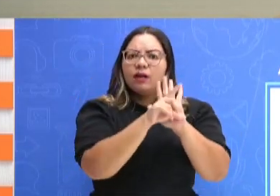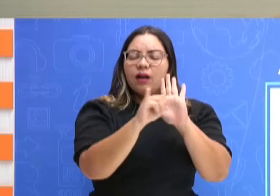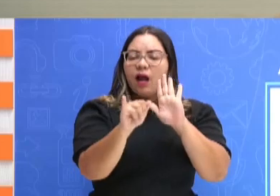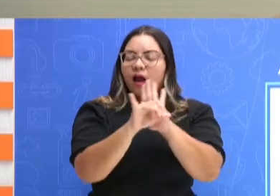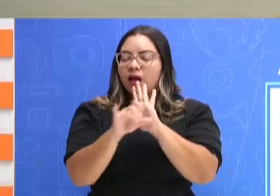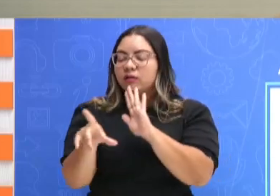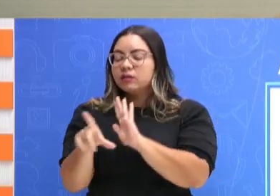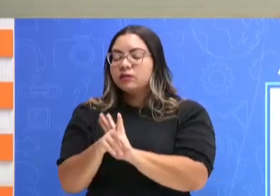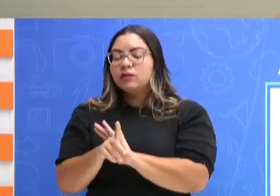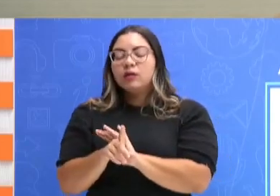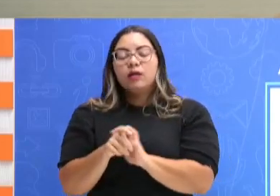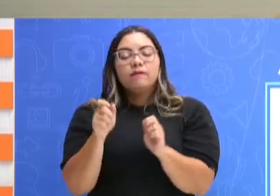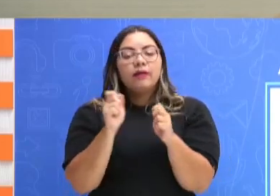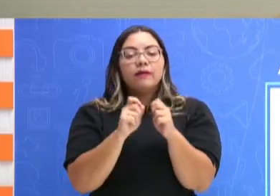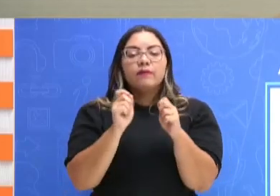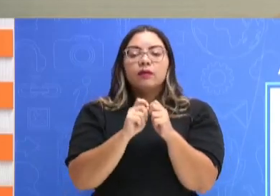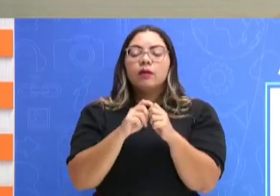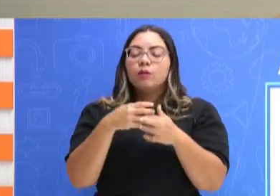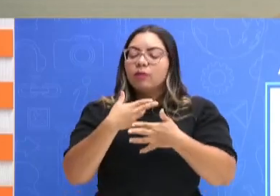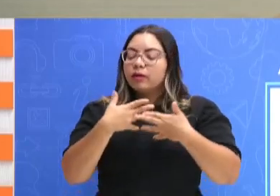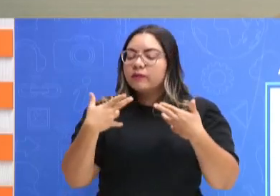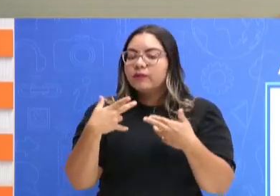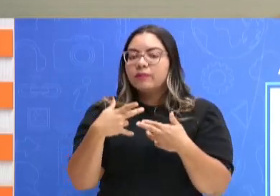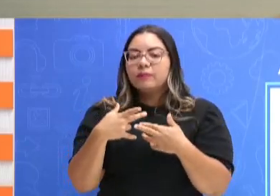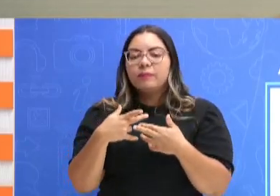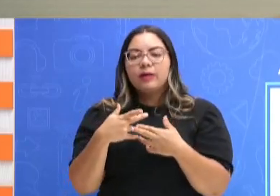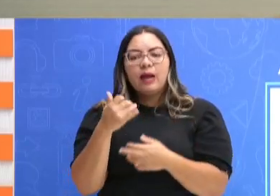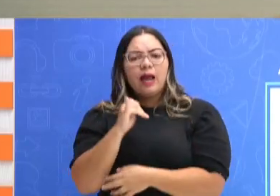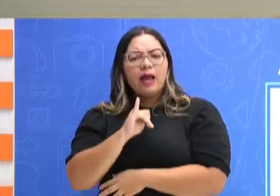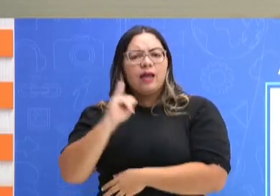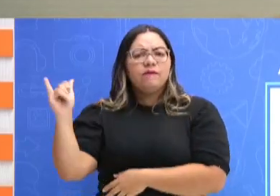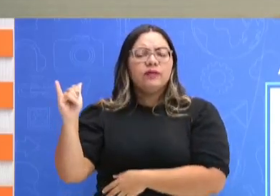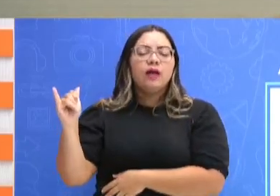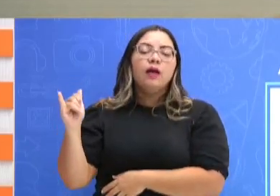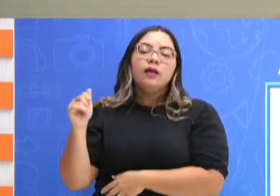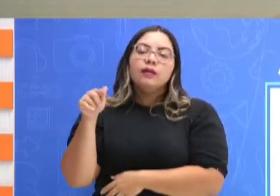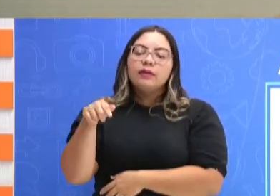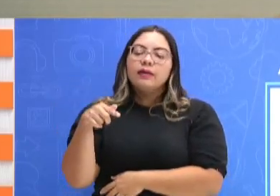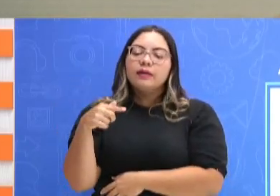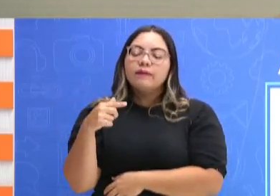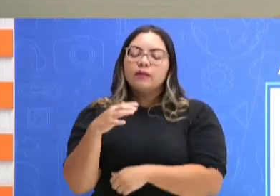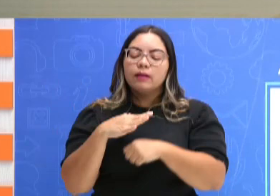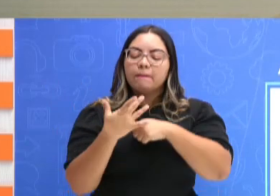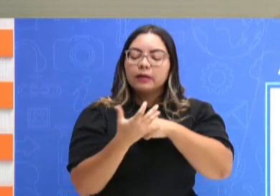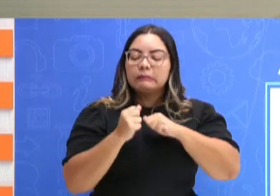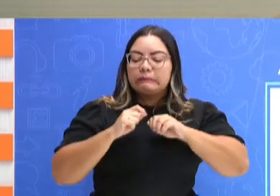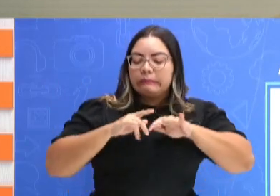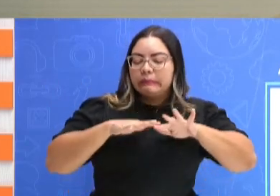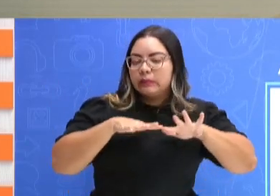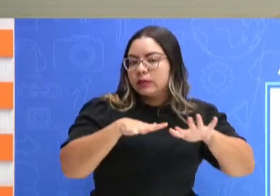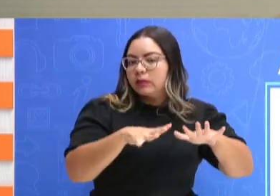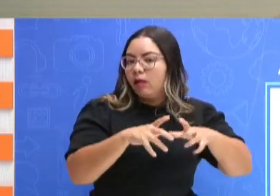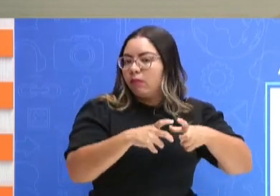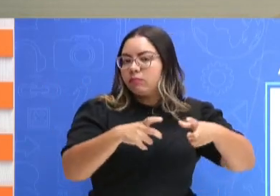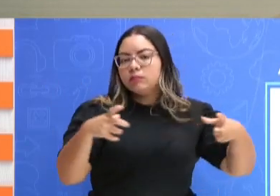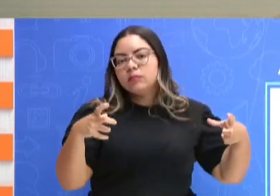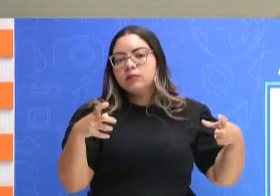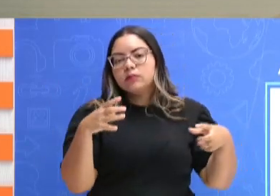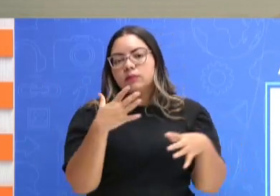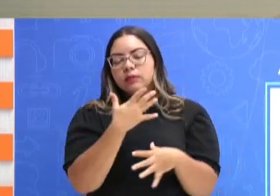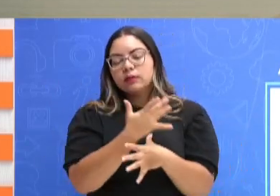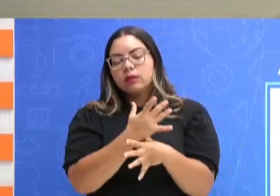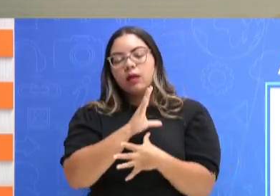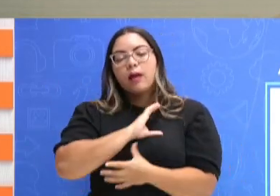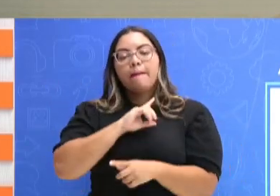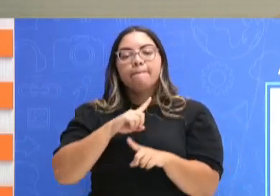e delimitando ou limitando algumas coisas para evitar que essa contaminação continue em curva ascendente, crescente. Graças a